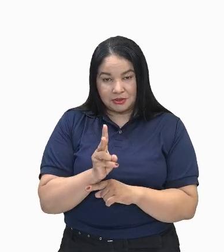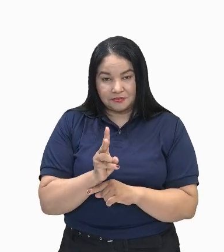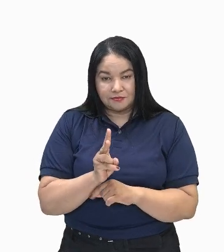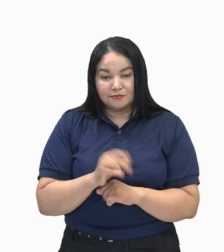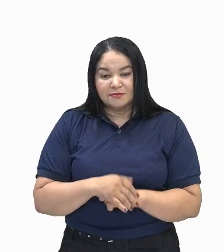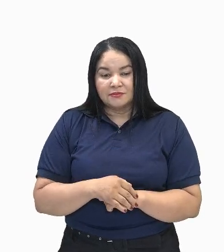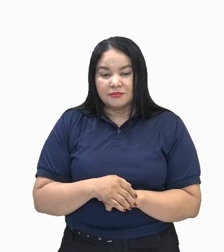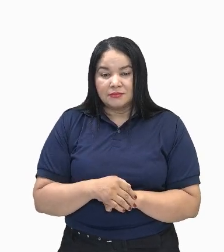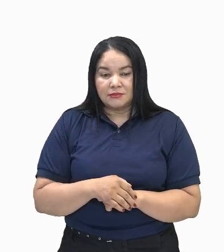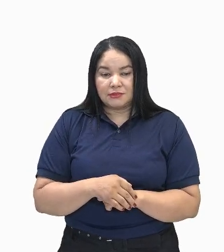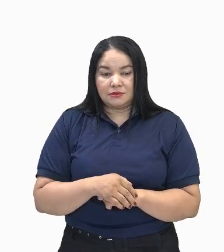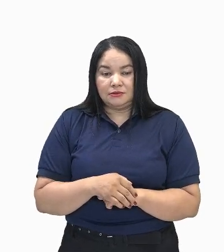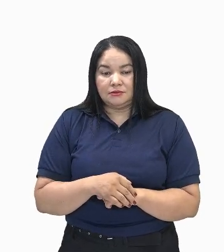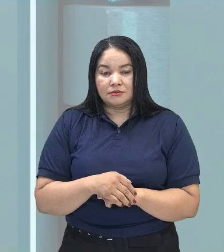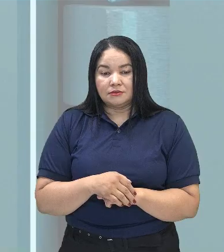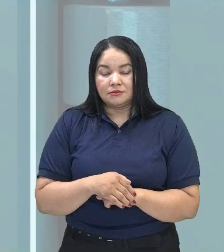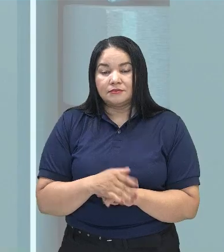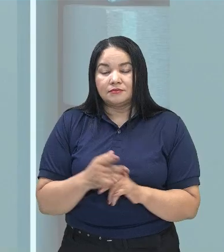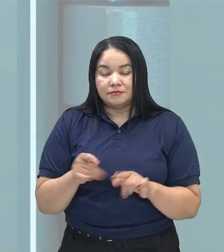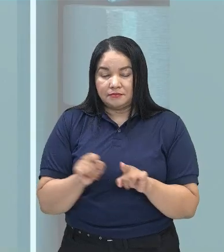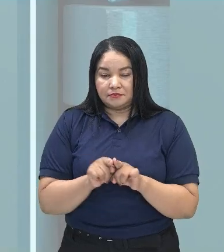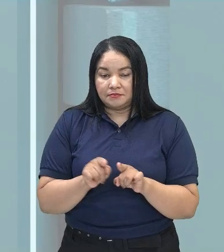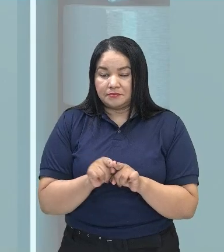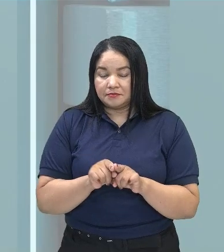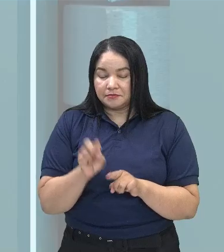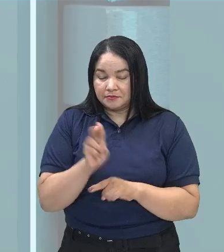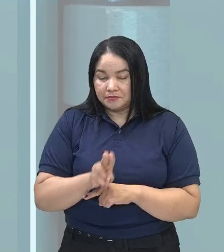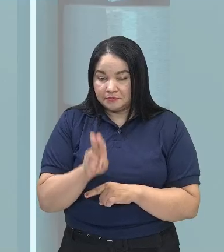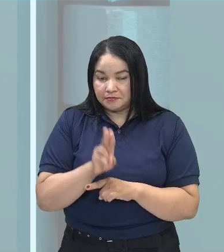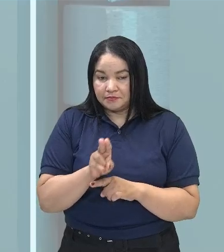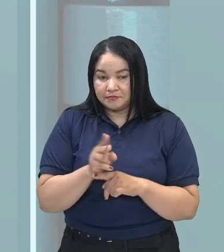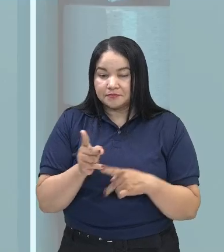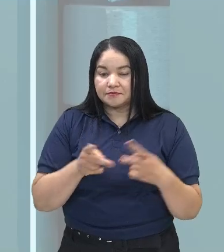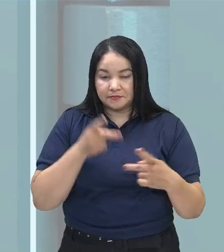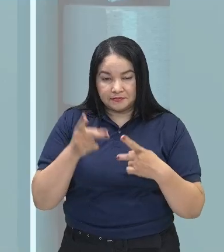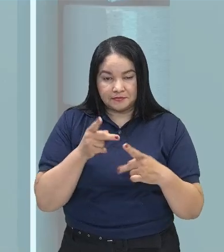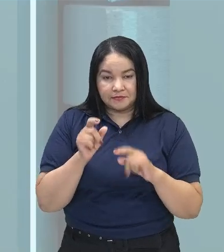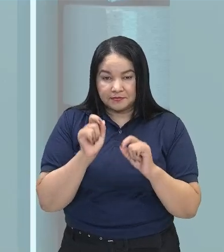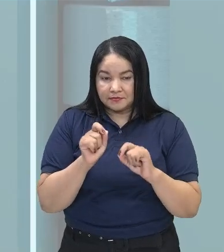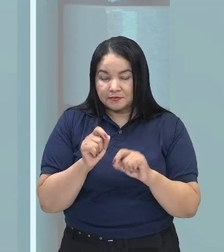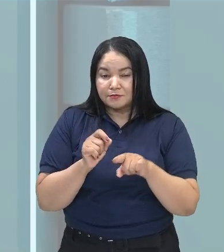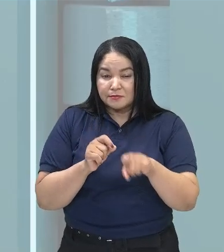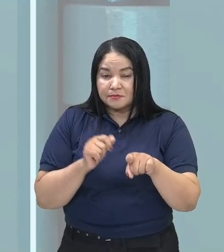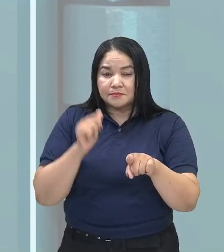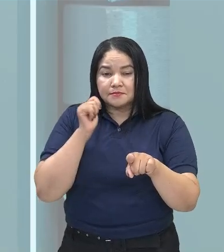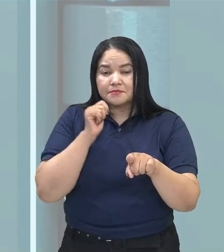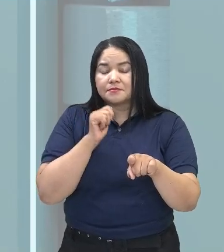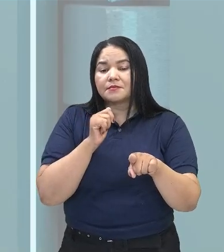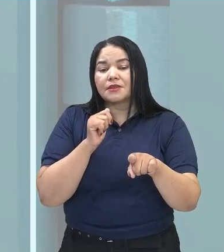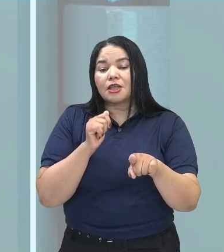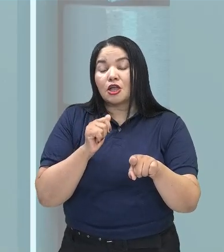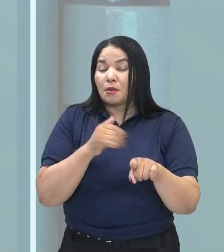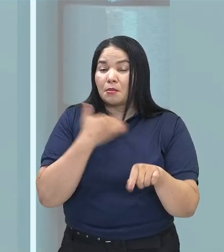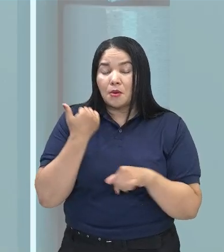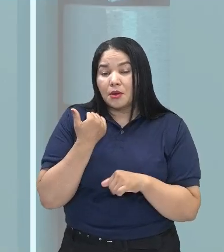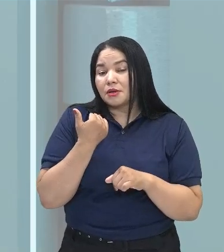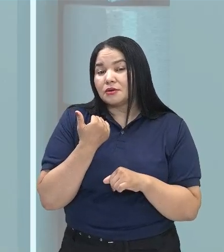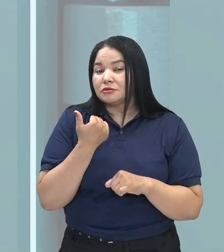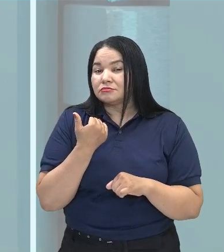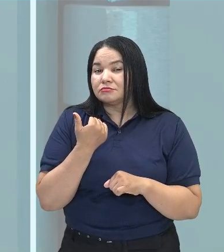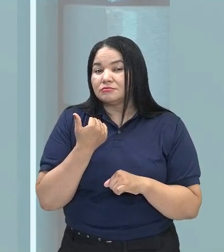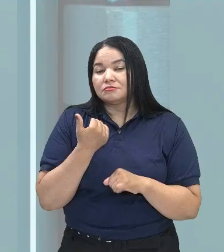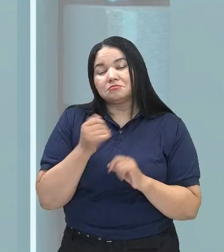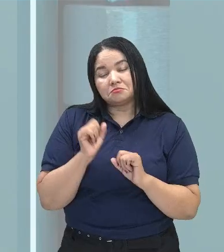né, para dizer que a pessoa faleceu, que a pessoa morreu, né, que fechou